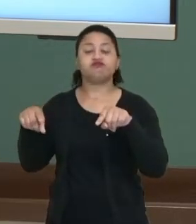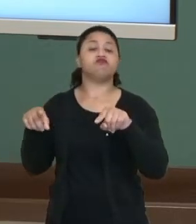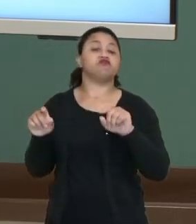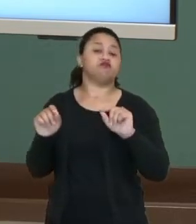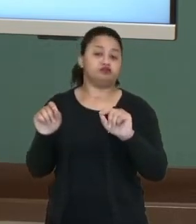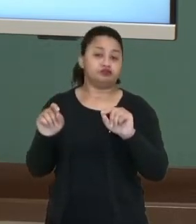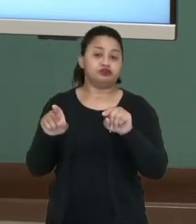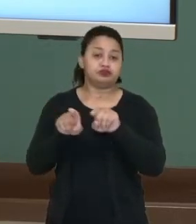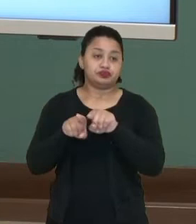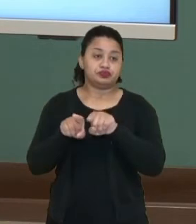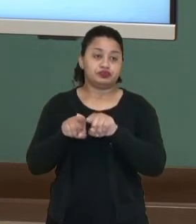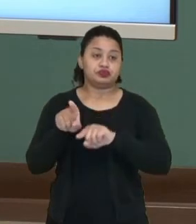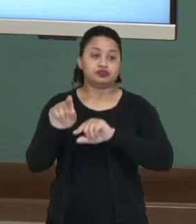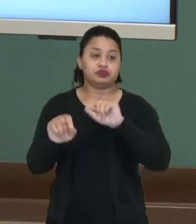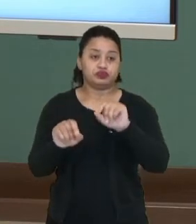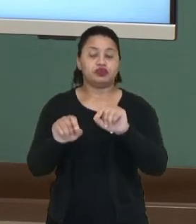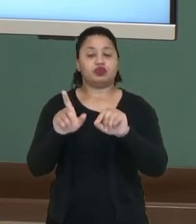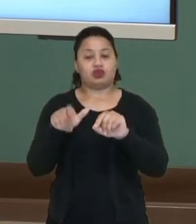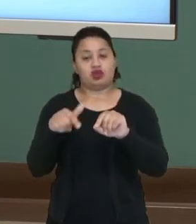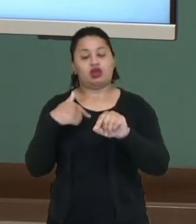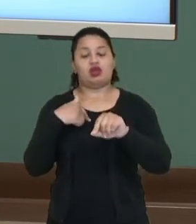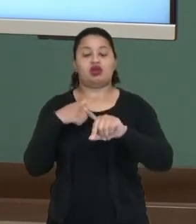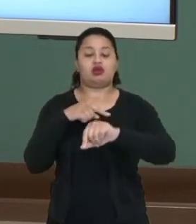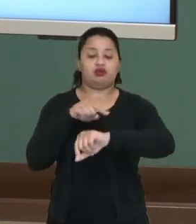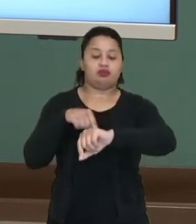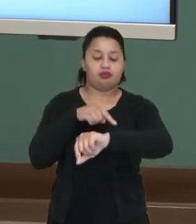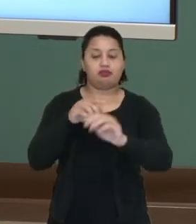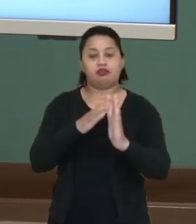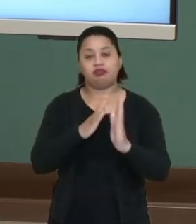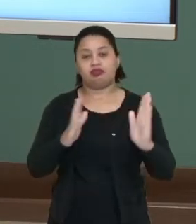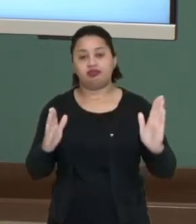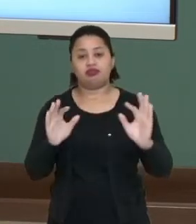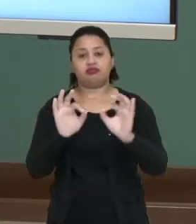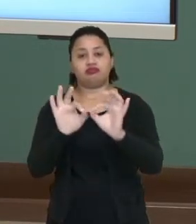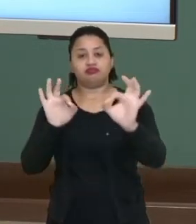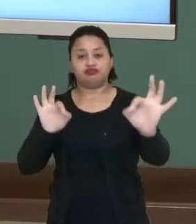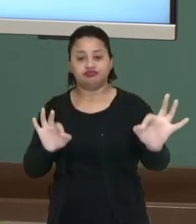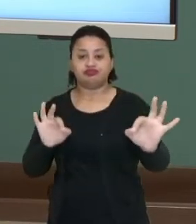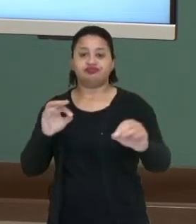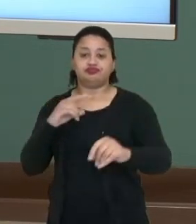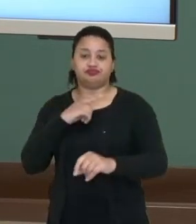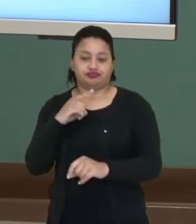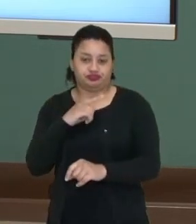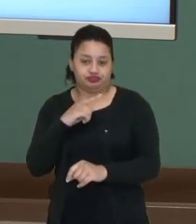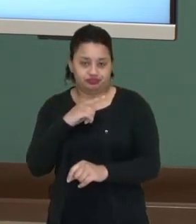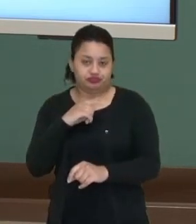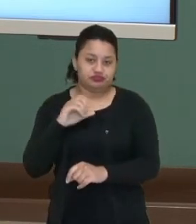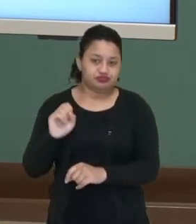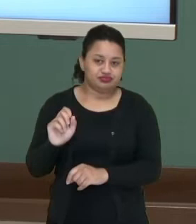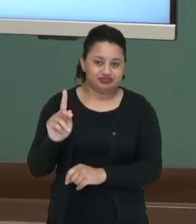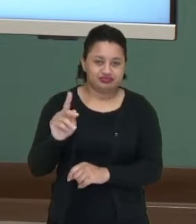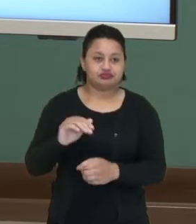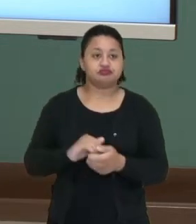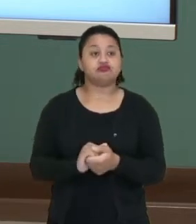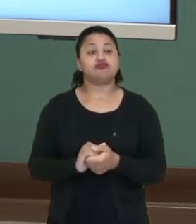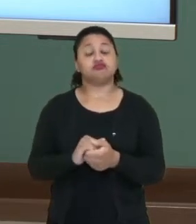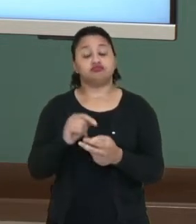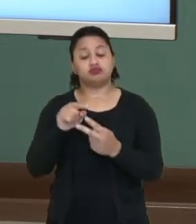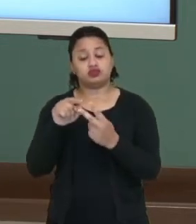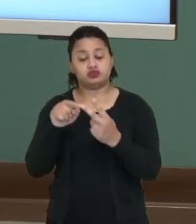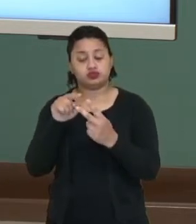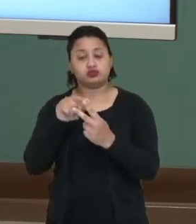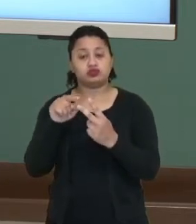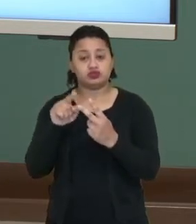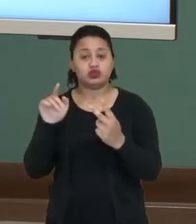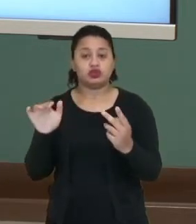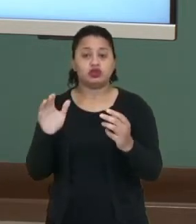variar também o tempo da corrida, a distância percorrida, certo? Então, a junção dessas